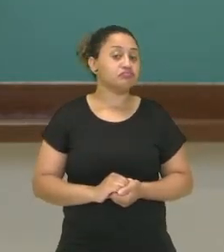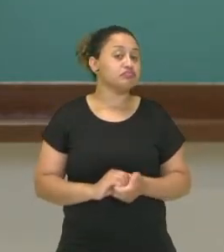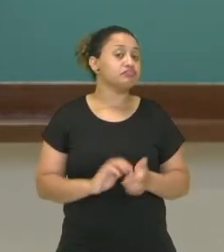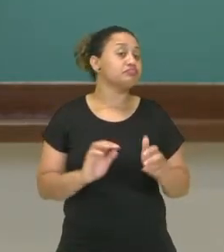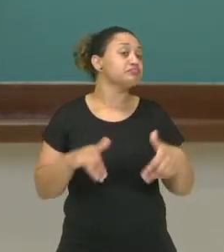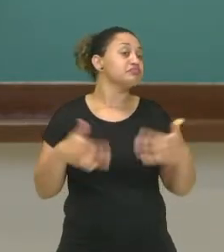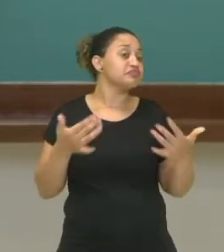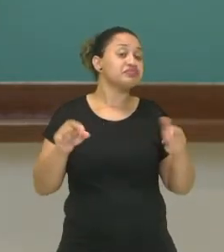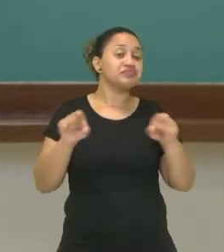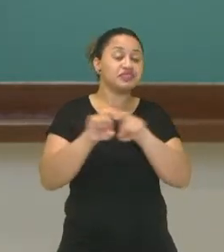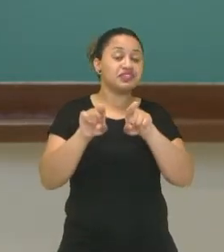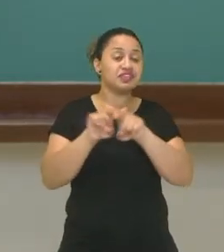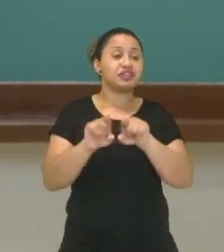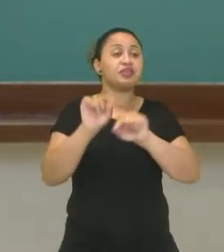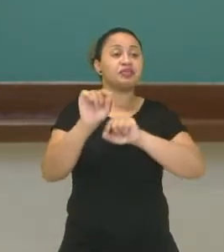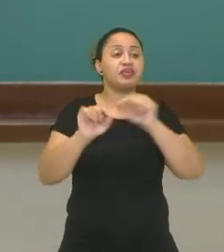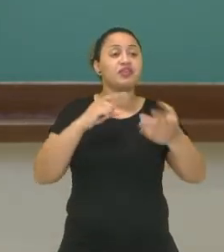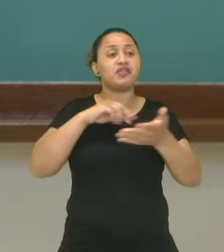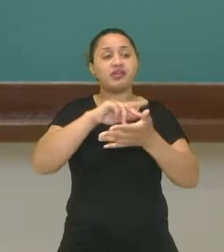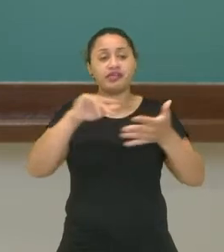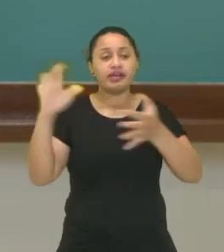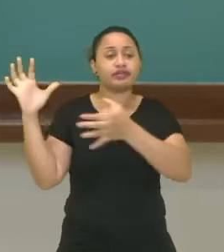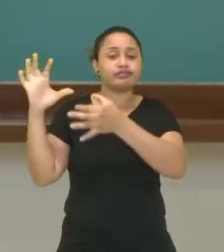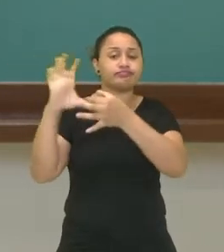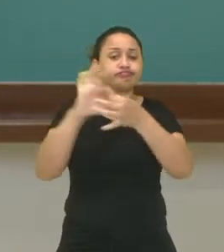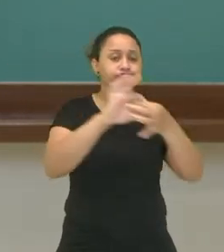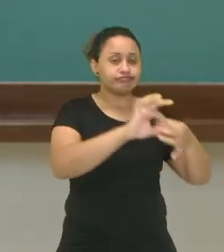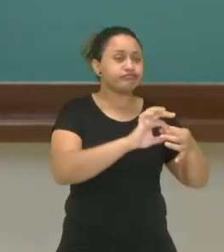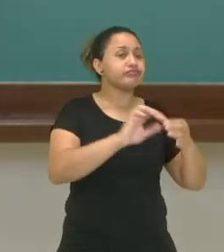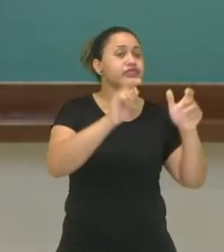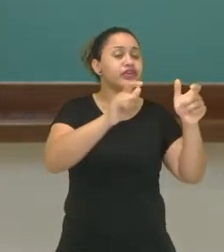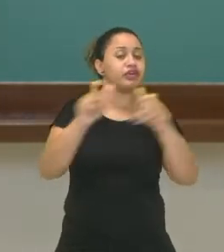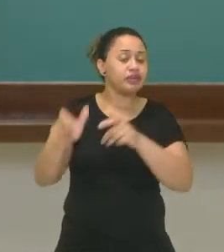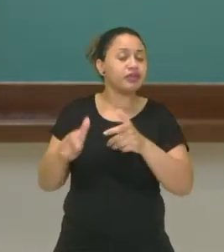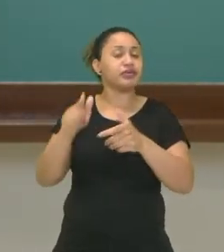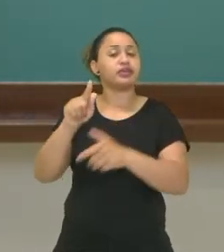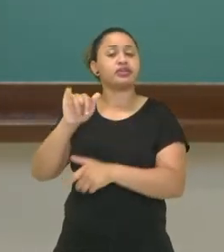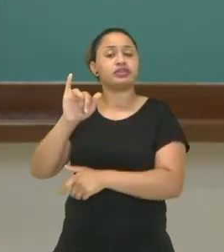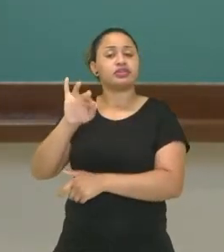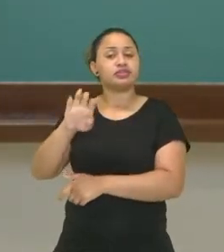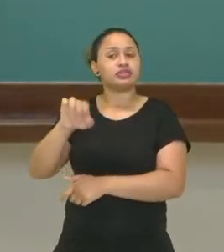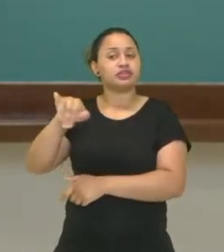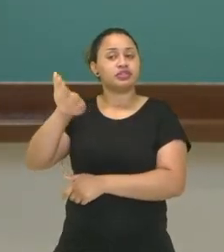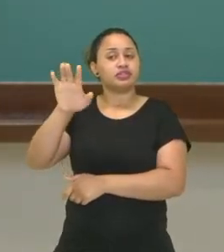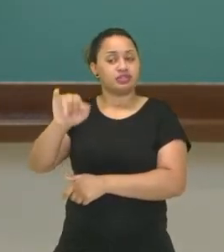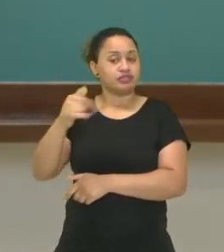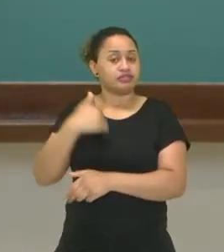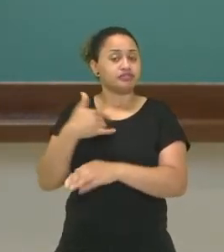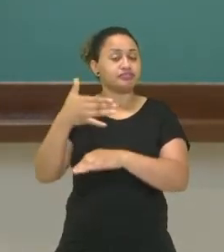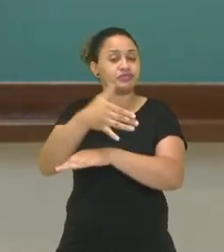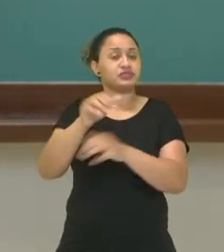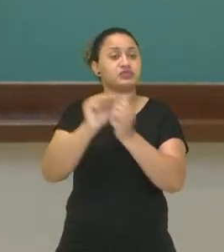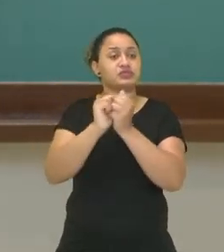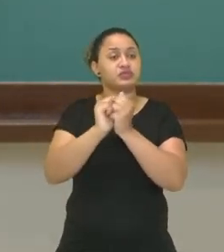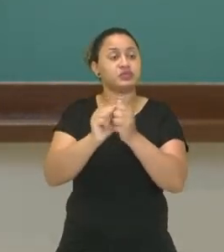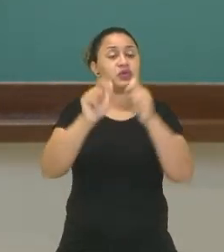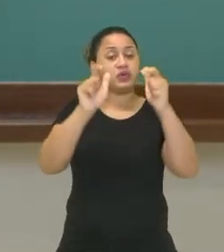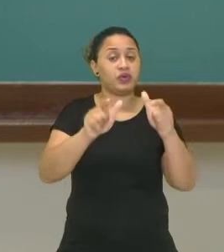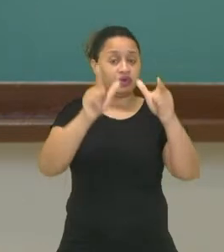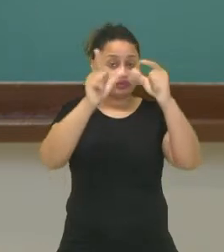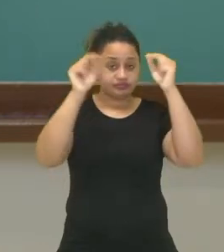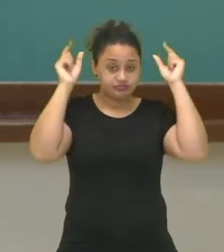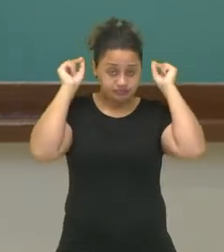E também podemos citar vários contextos onde a ginástica ela estava inserida lá na Grécia.